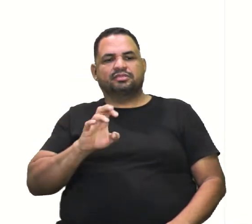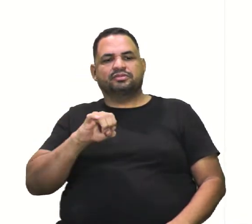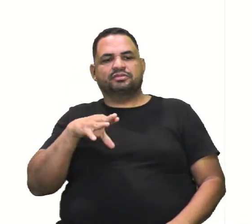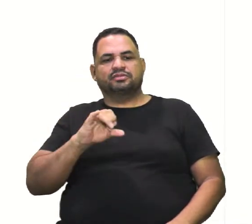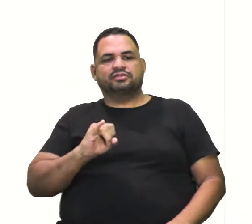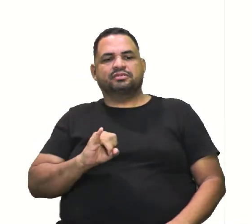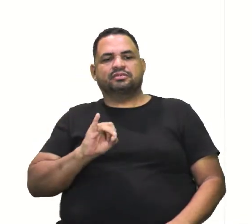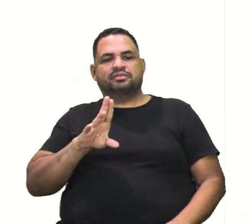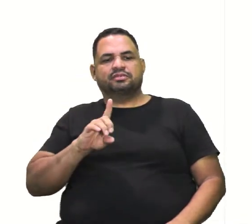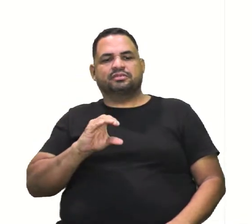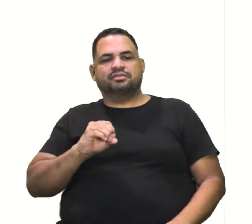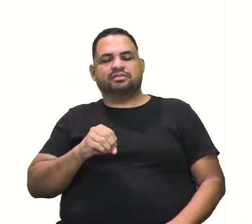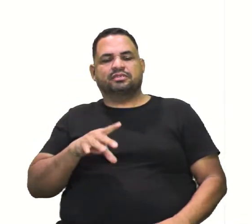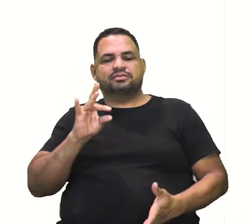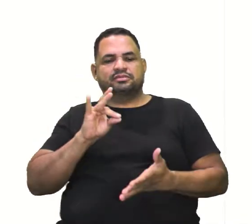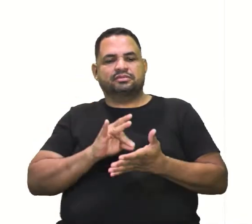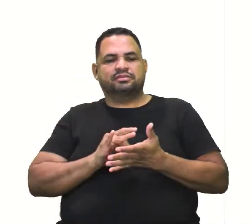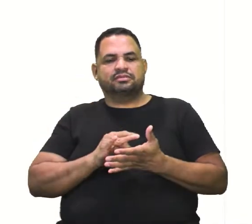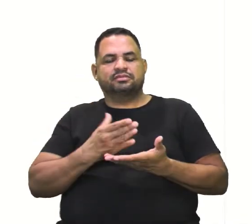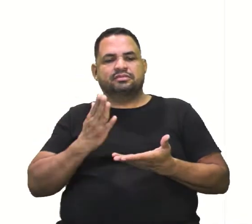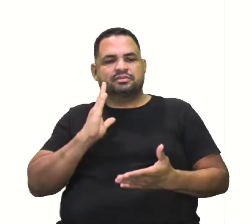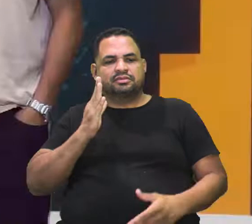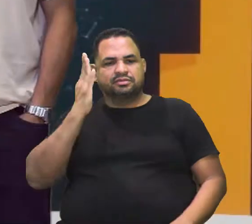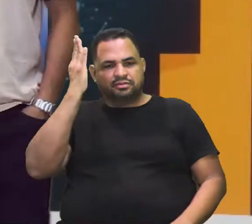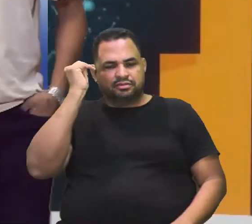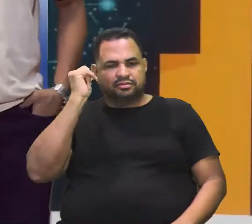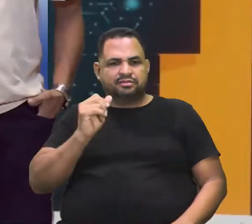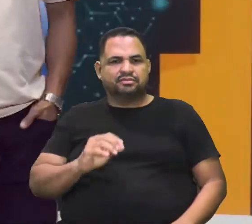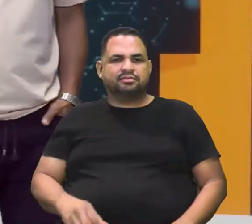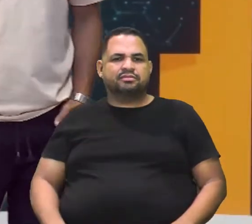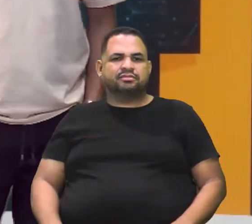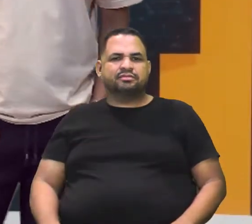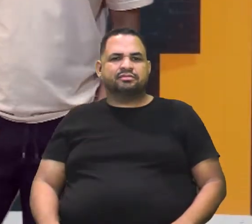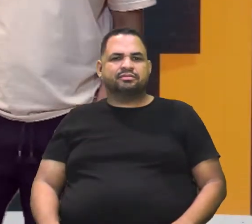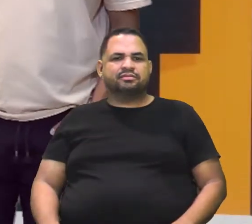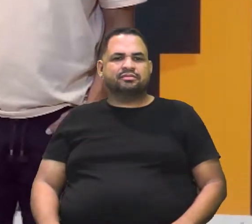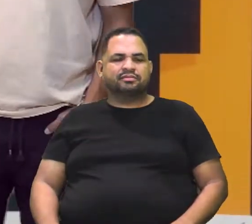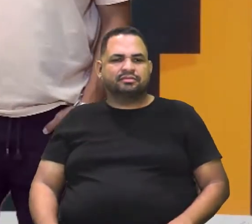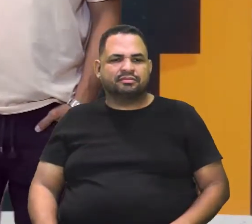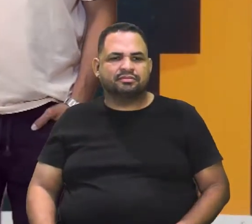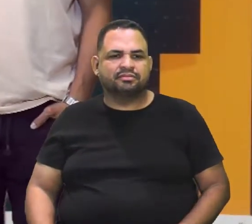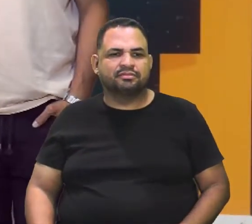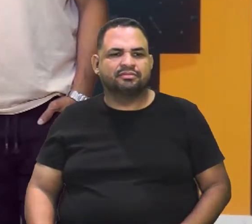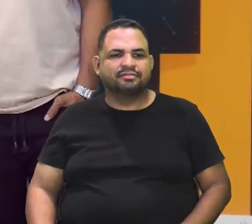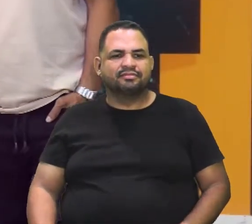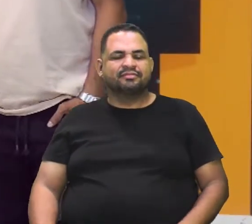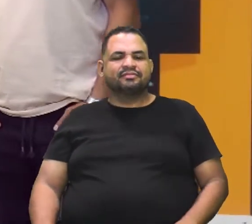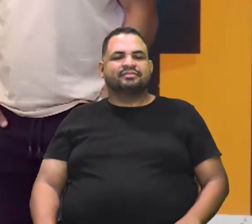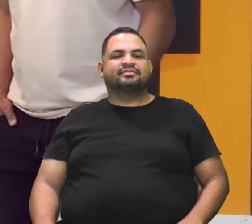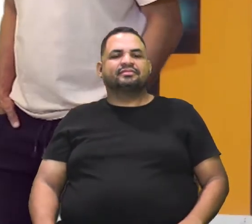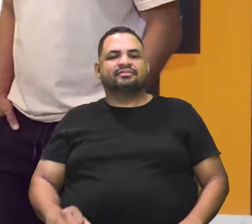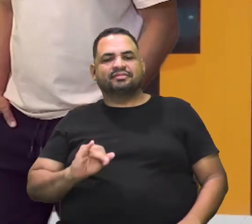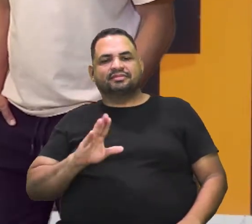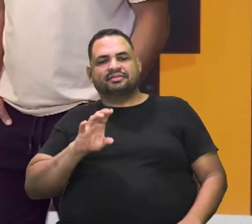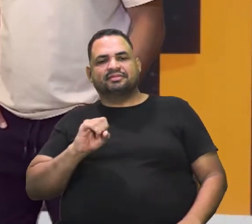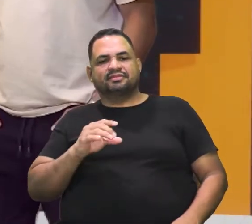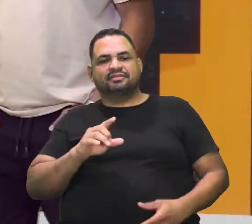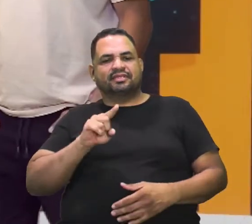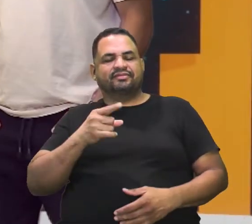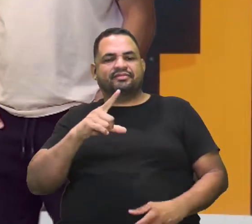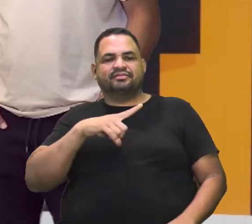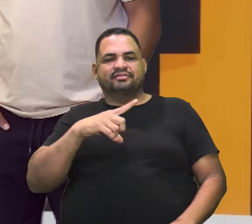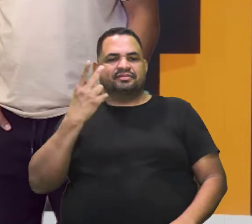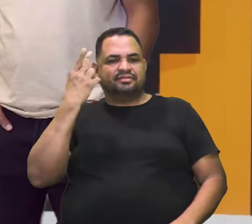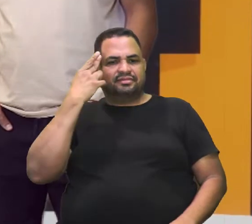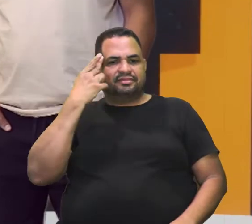racionais, inteiros ou reais. Eles já sabem. De novo, quebrado, se é quebrado não é inteiro, se é com vírgula não é natural,